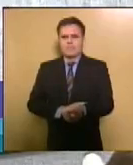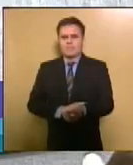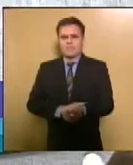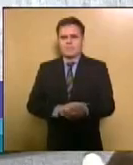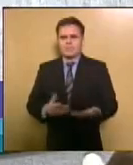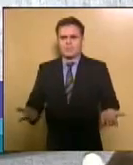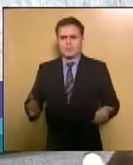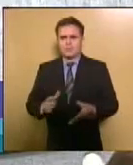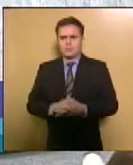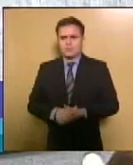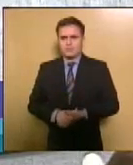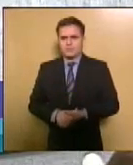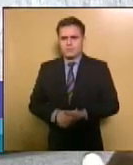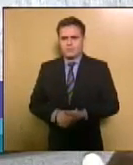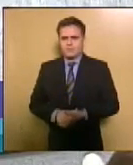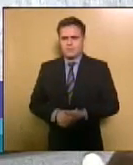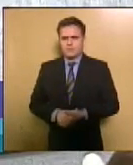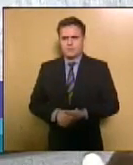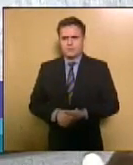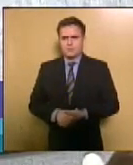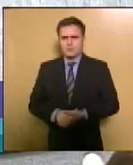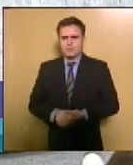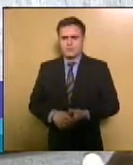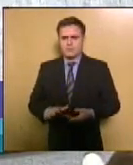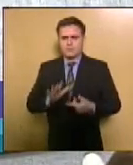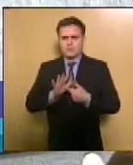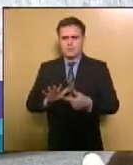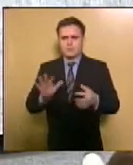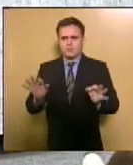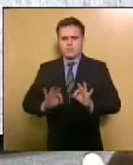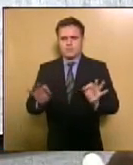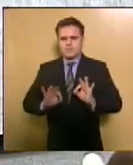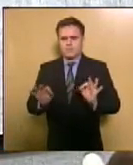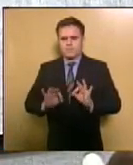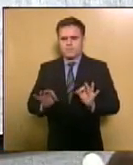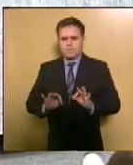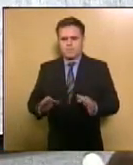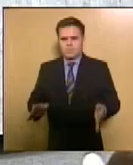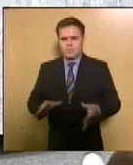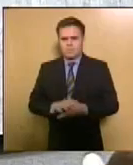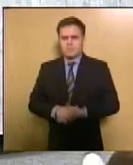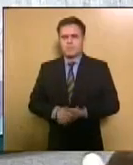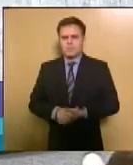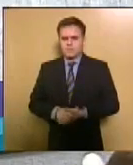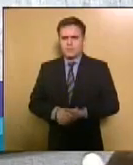nervosa ap não tá aparecendo e agora meninas diminui